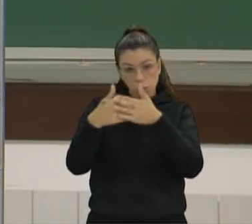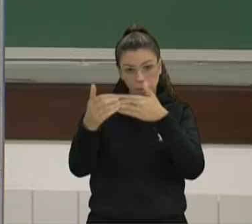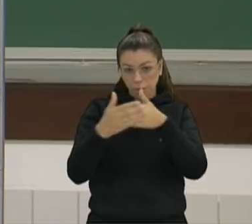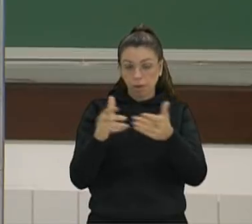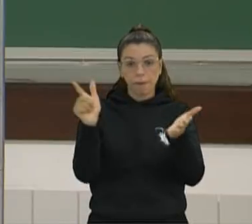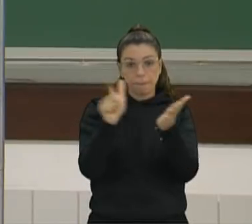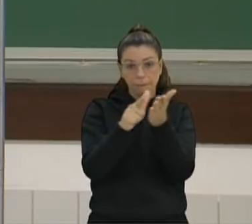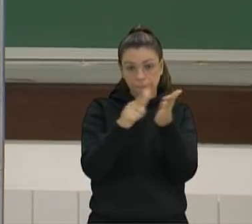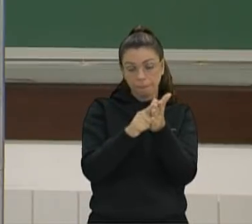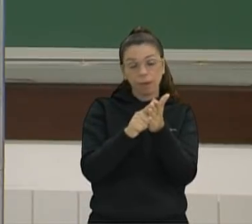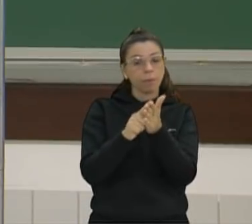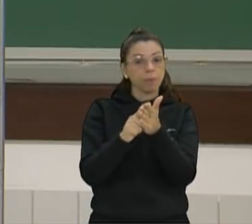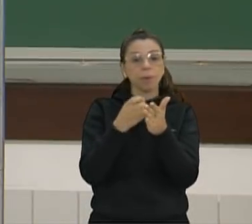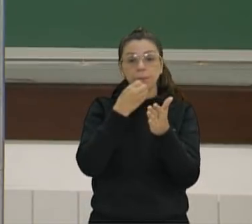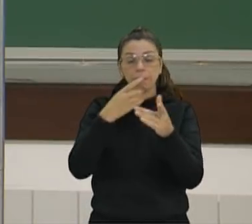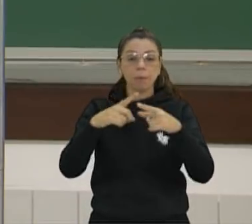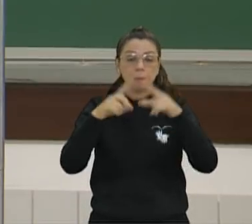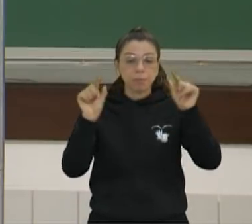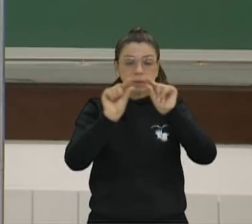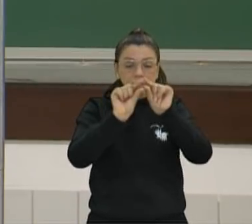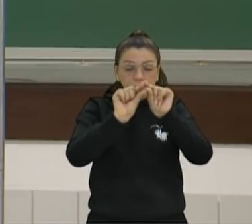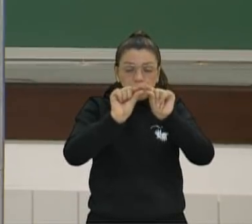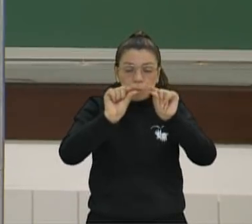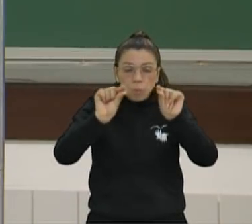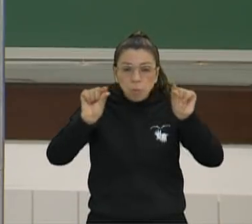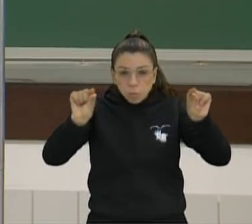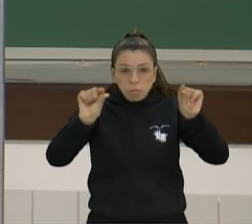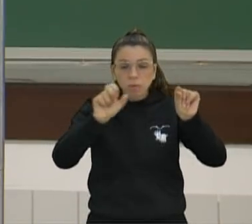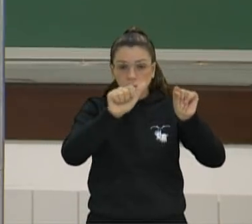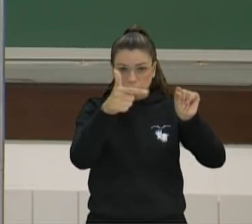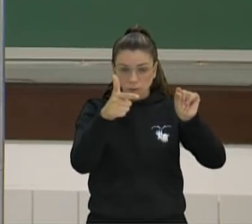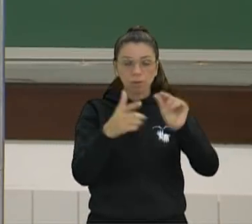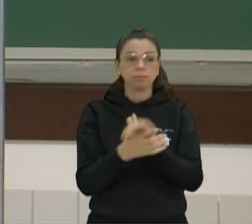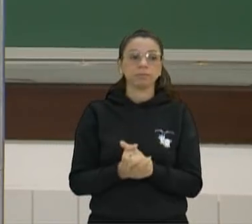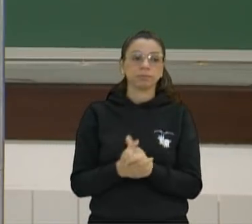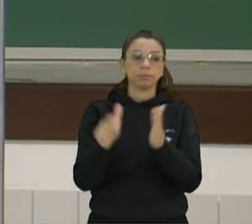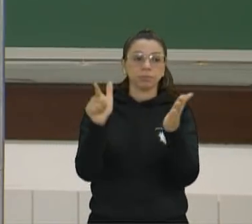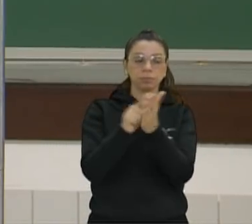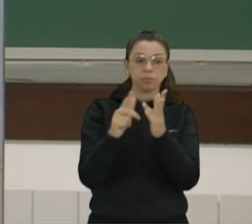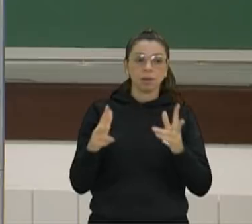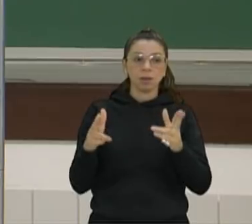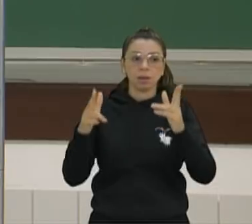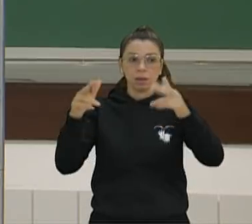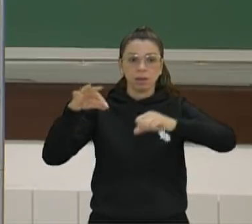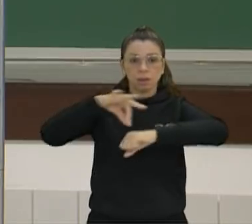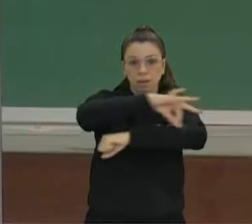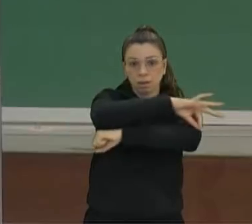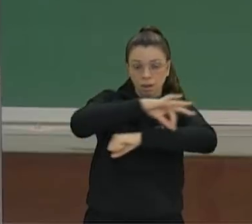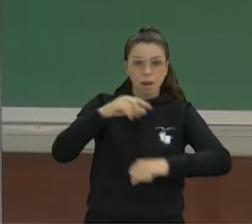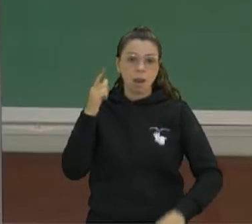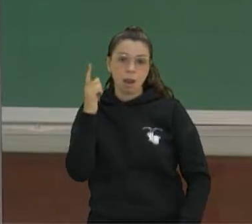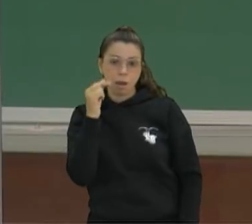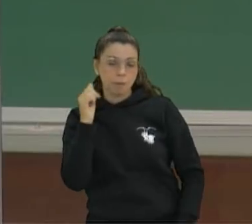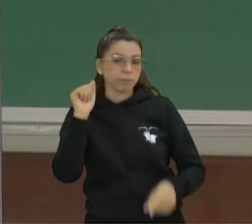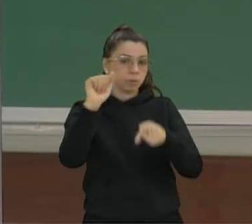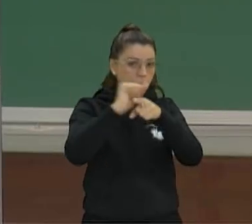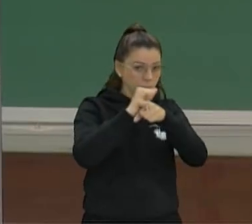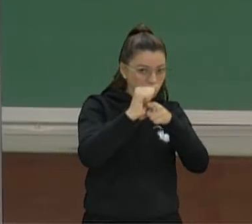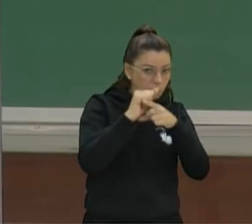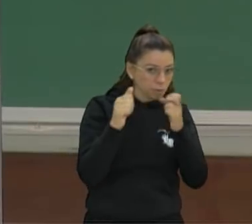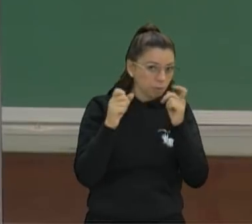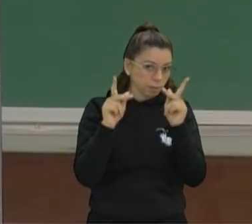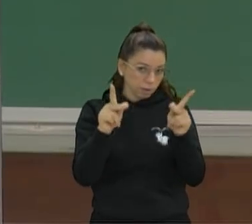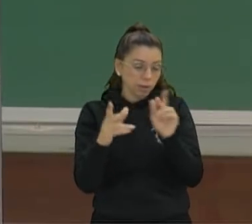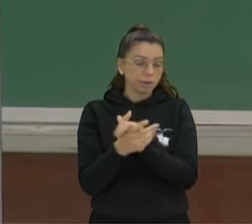fino possível, com a menor gramatura possível, tá bom? Então vamos precisar de folha de papel, tesoura, régua, lápis e borracha, certo?